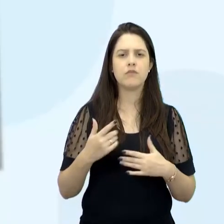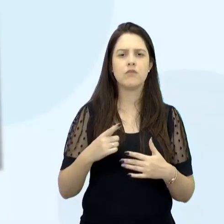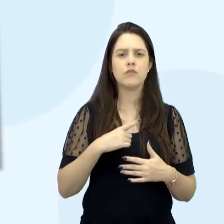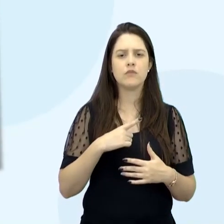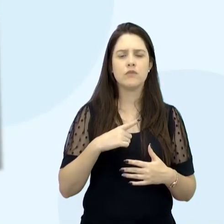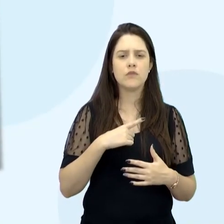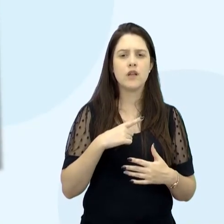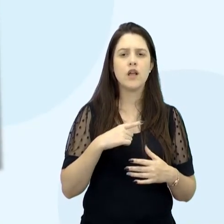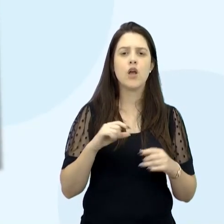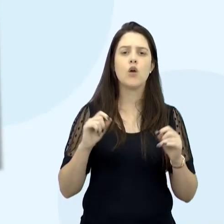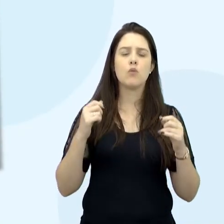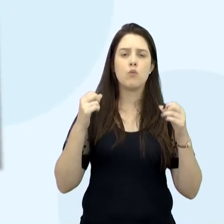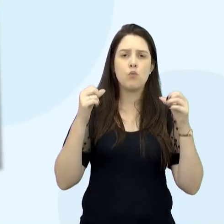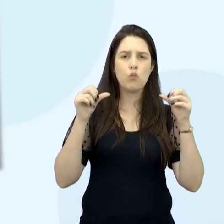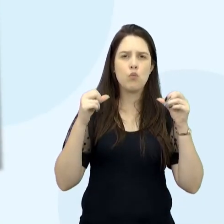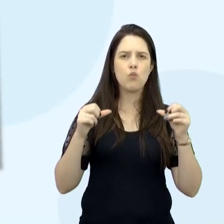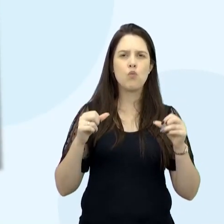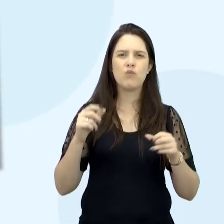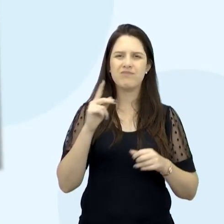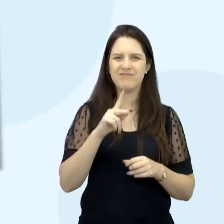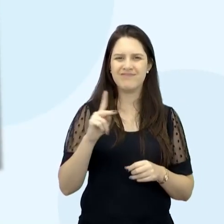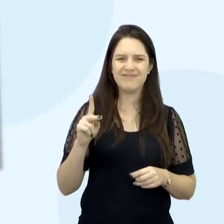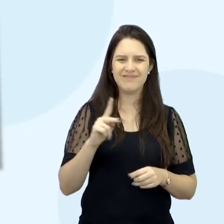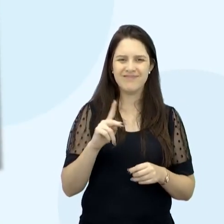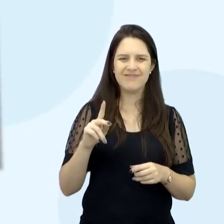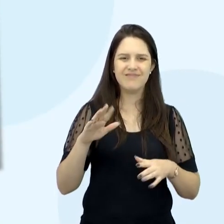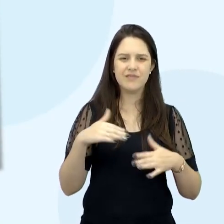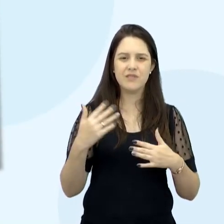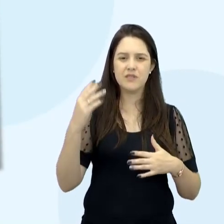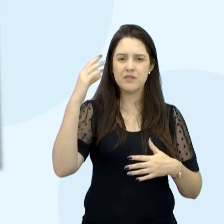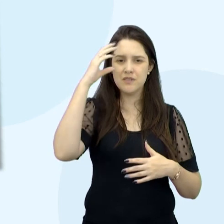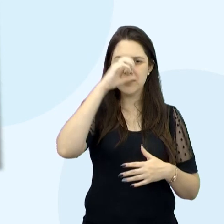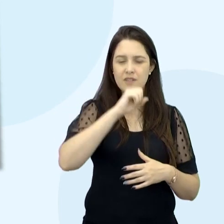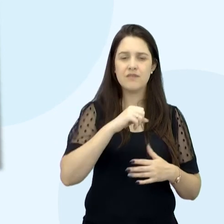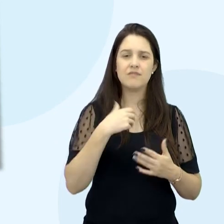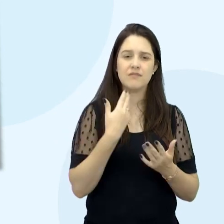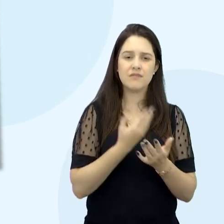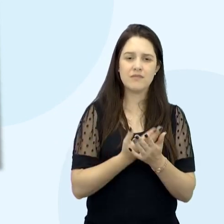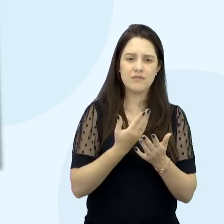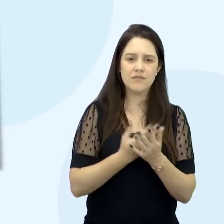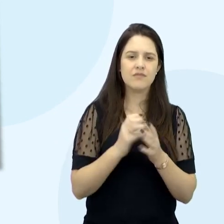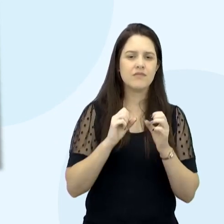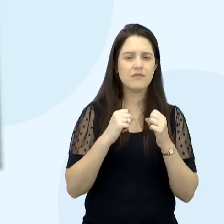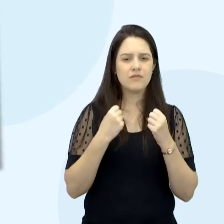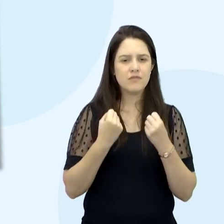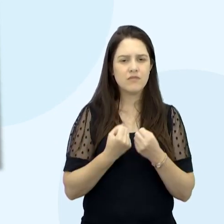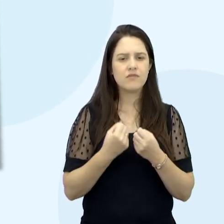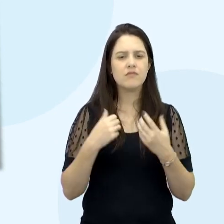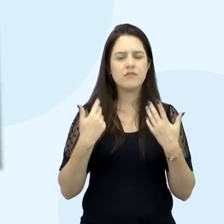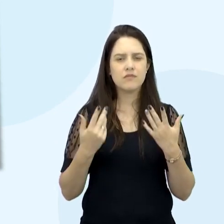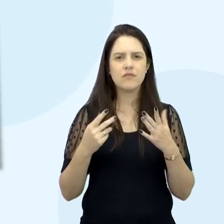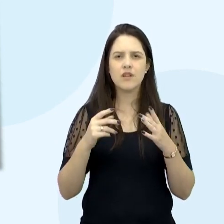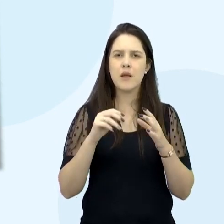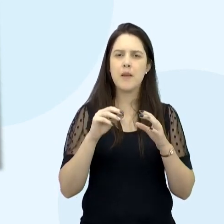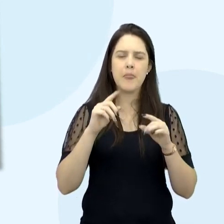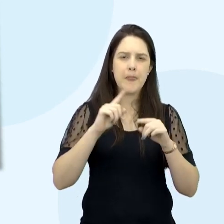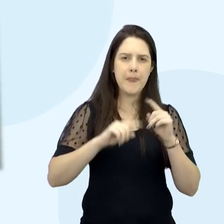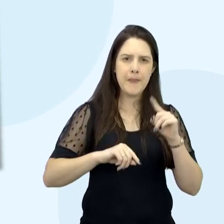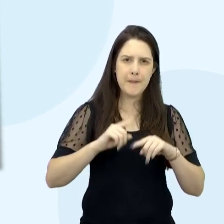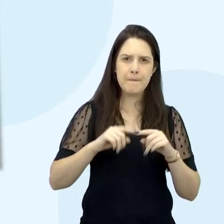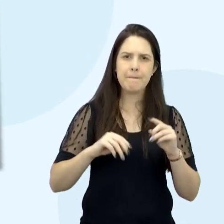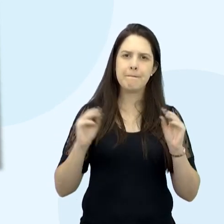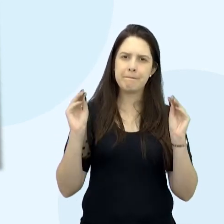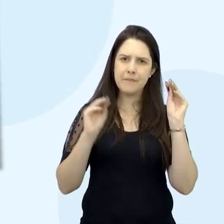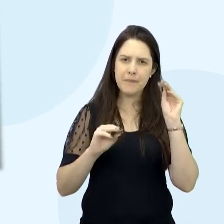mural da professora, que o que a gente fez hoje, né? Quanto é o custo dentro de uma planilha do